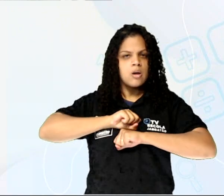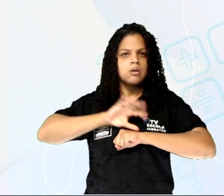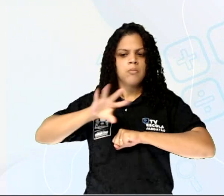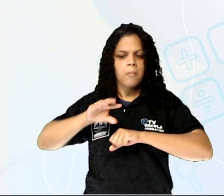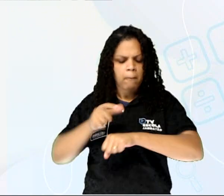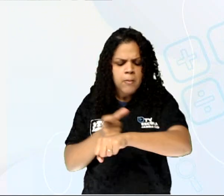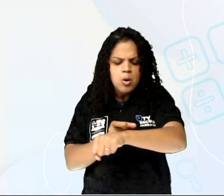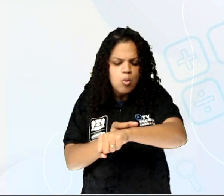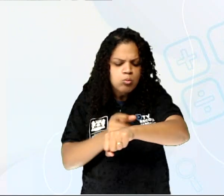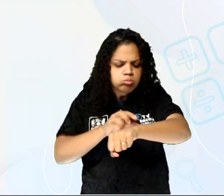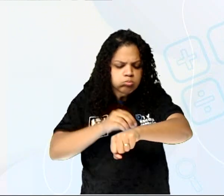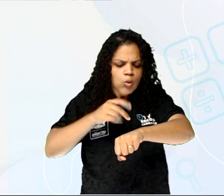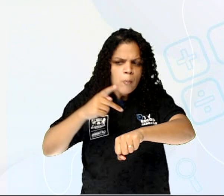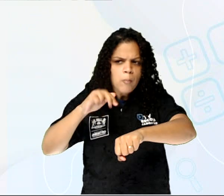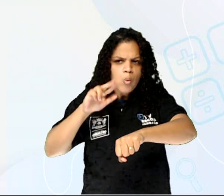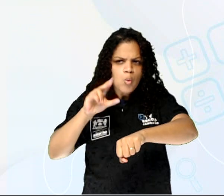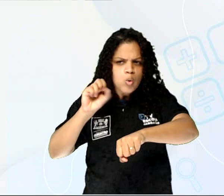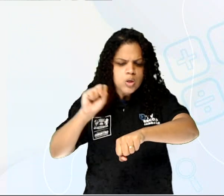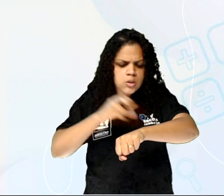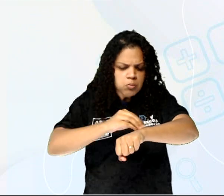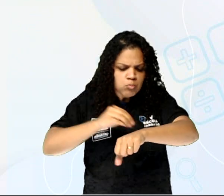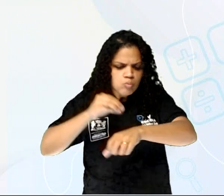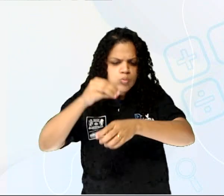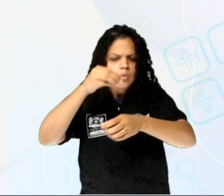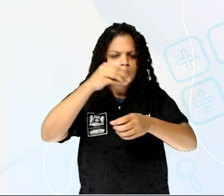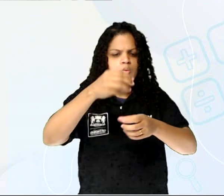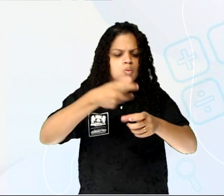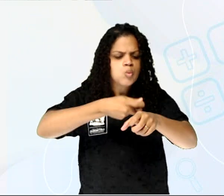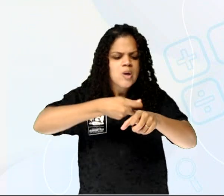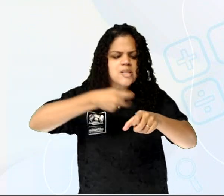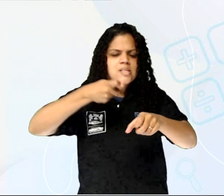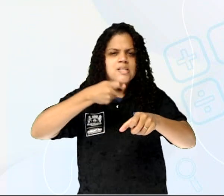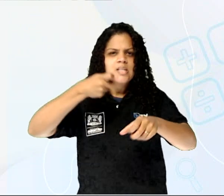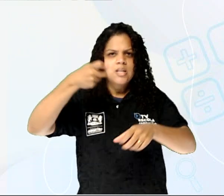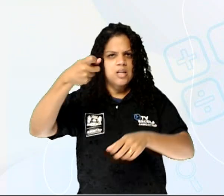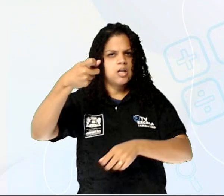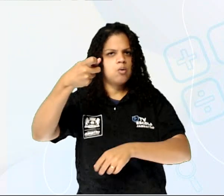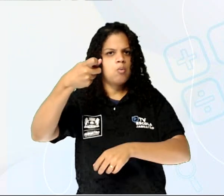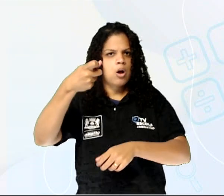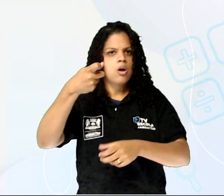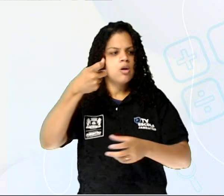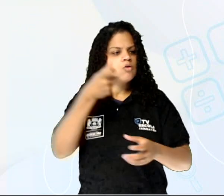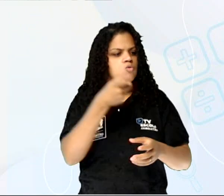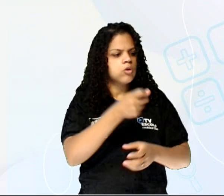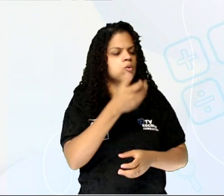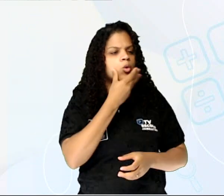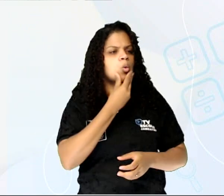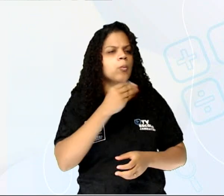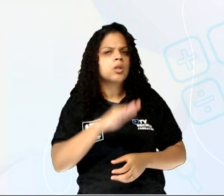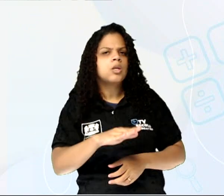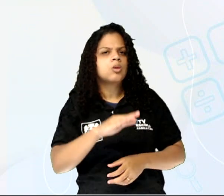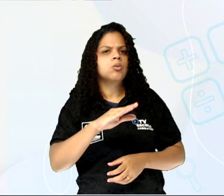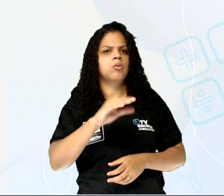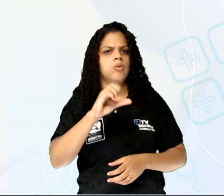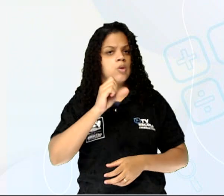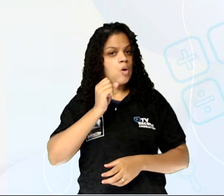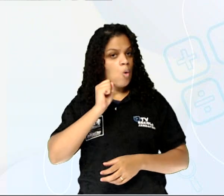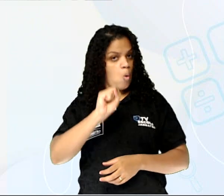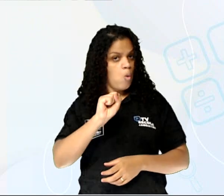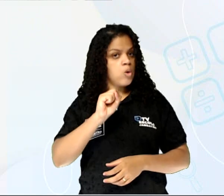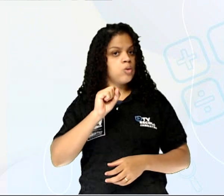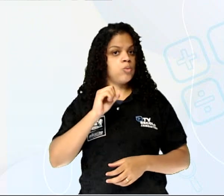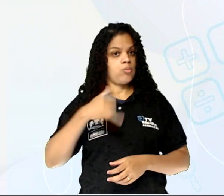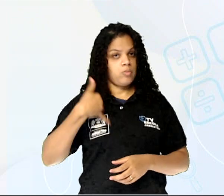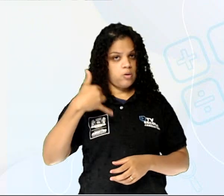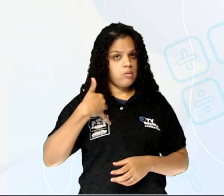colocou em um garoto, inoculou com a seringa, em um garoto de 8 anos, de nome James Phillips. Phillips